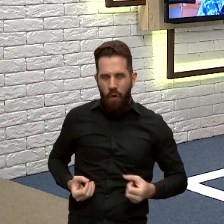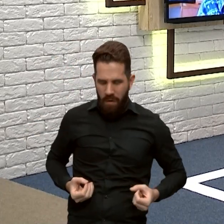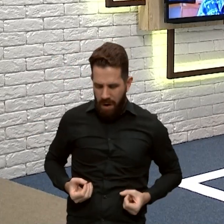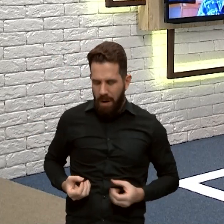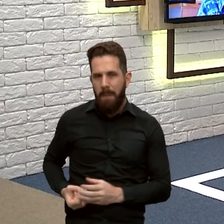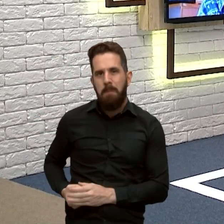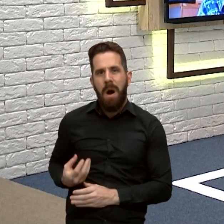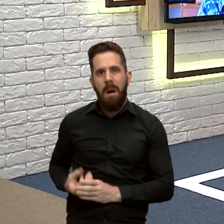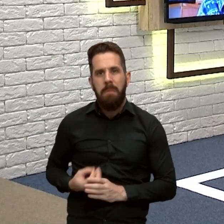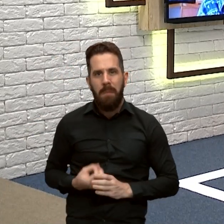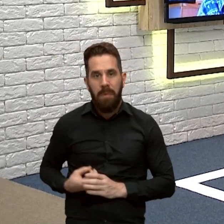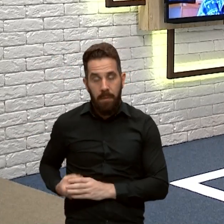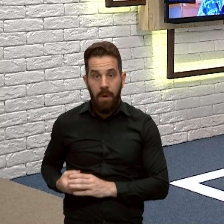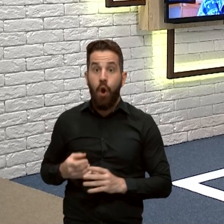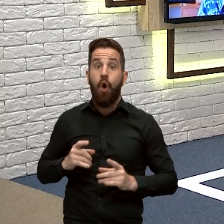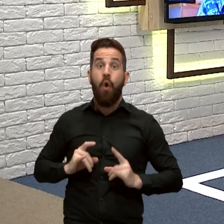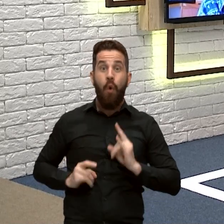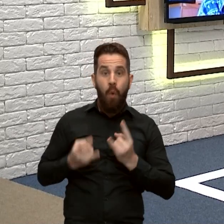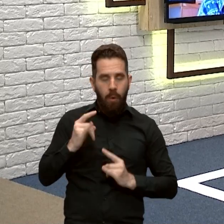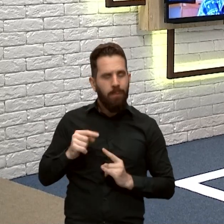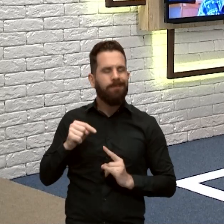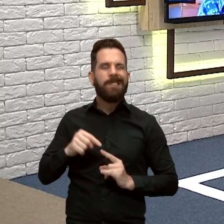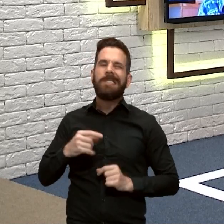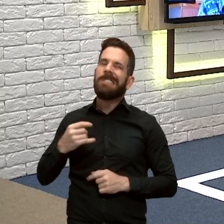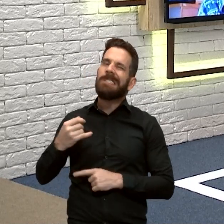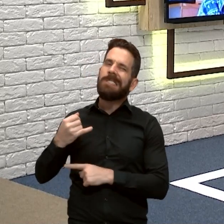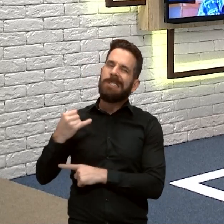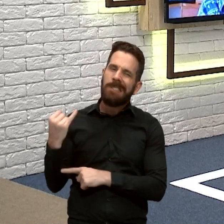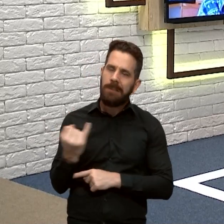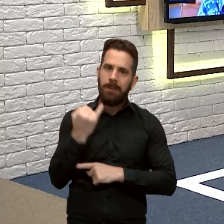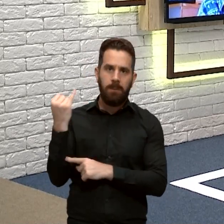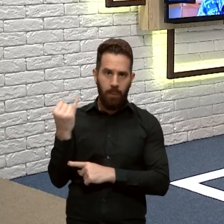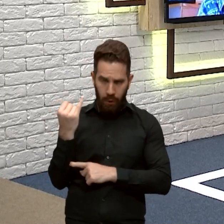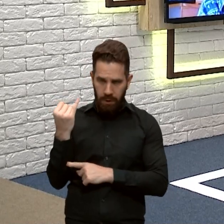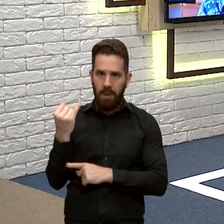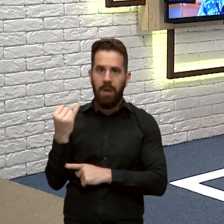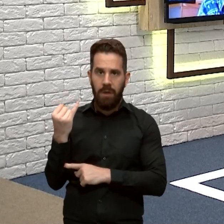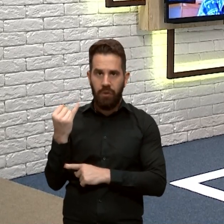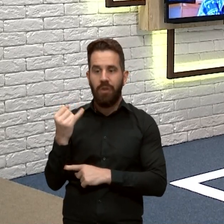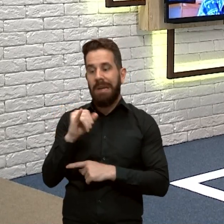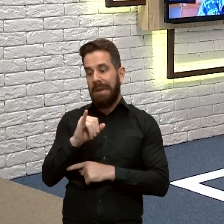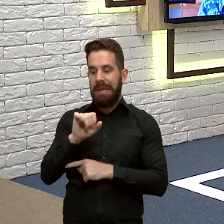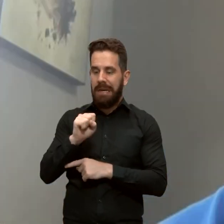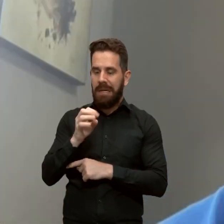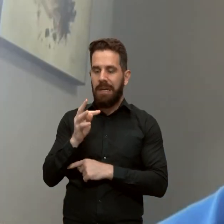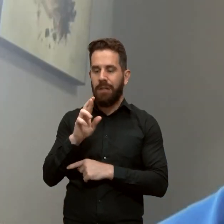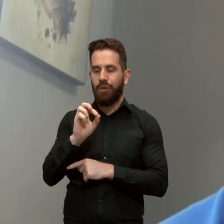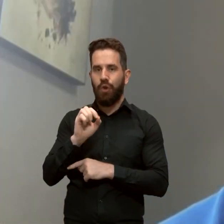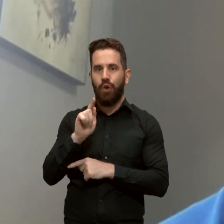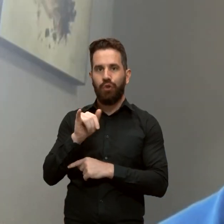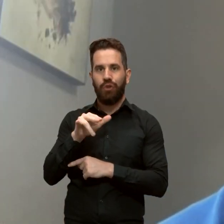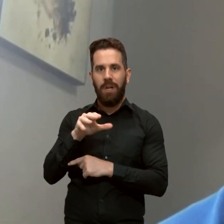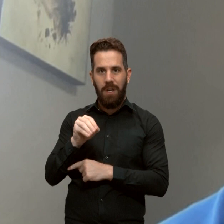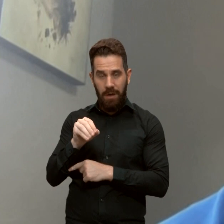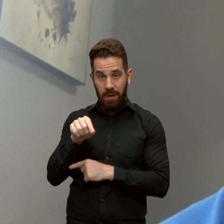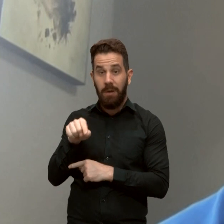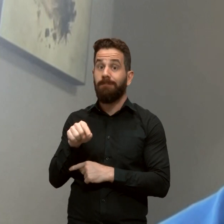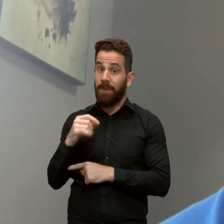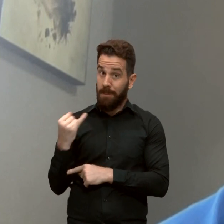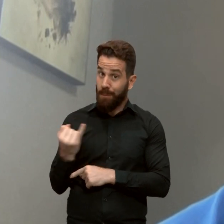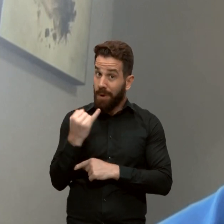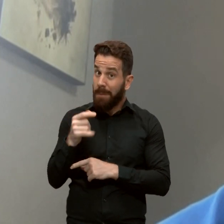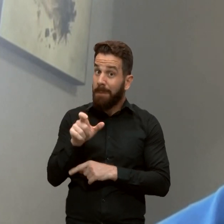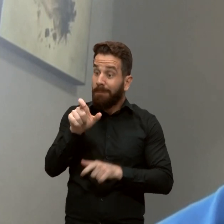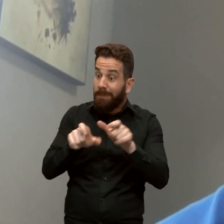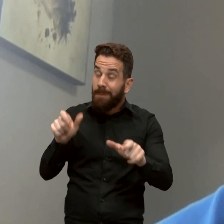hormônio muito importante para o organismo feminino, que são os estrogênios. E aí, com a diminuição desses